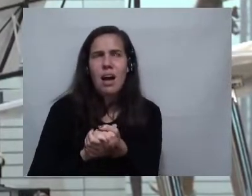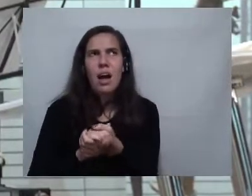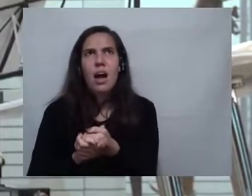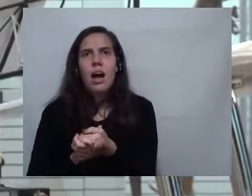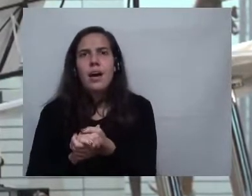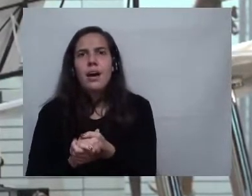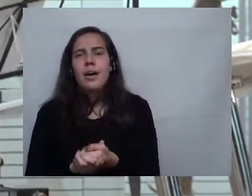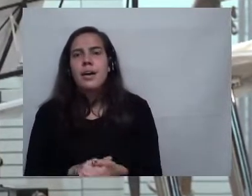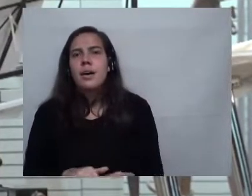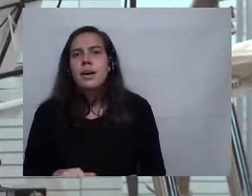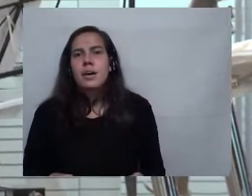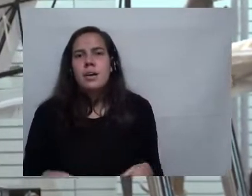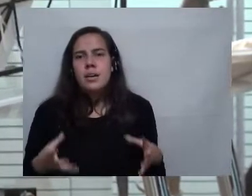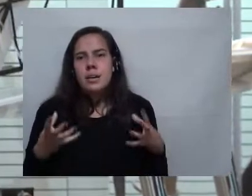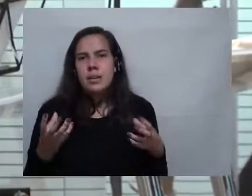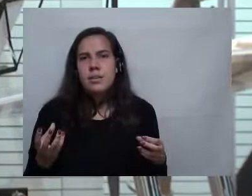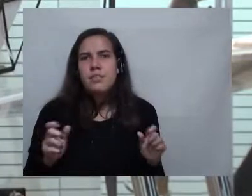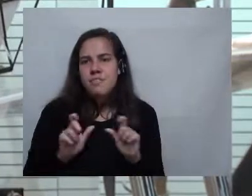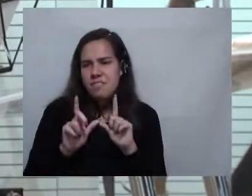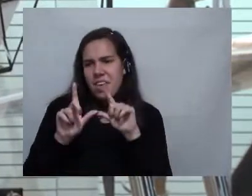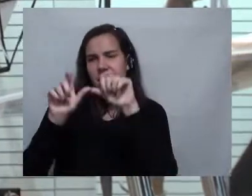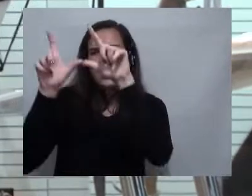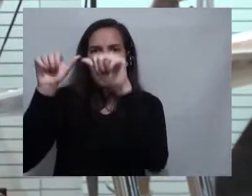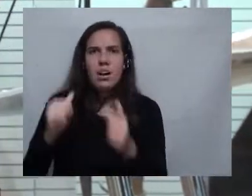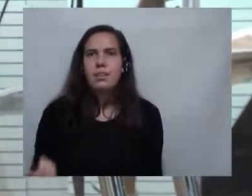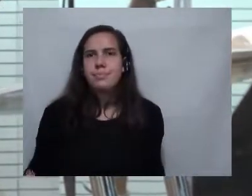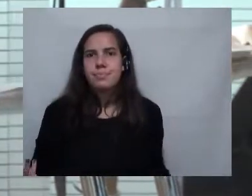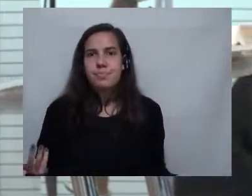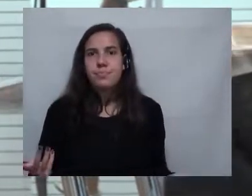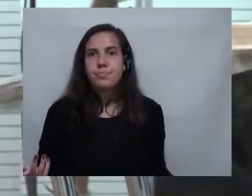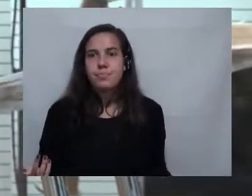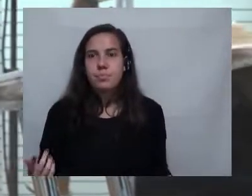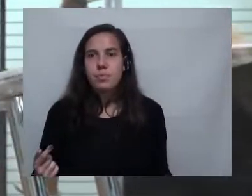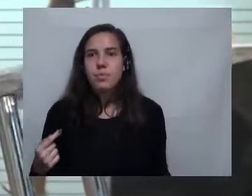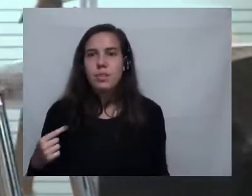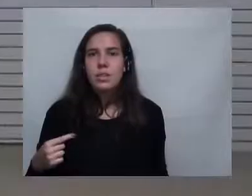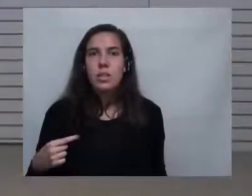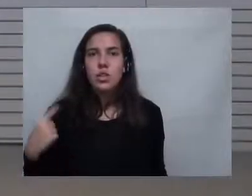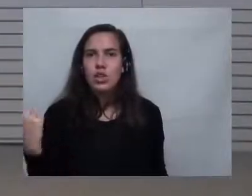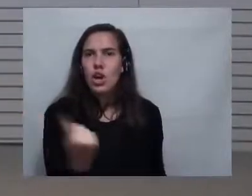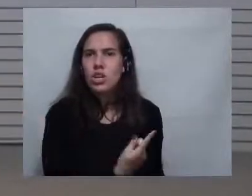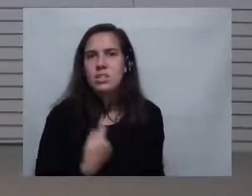e o que você tem que viver e tem que viver